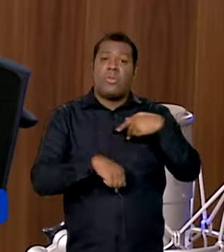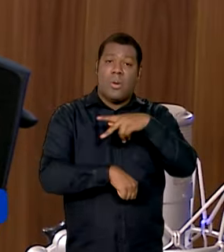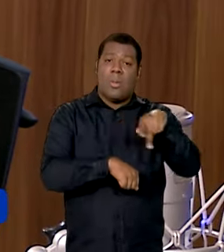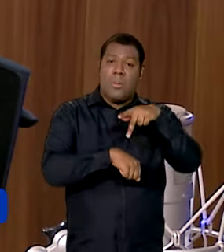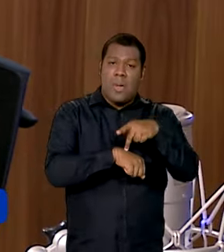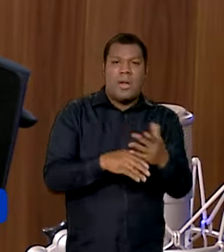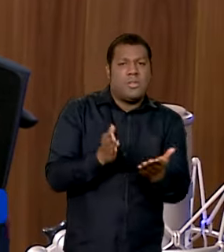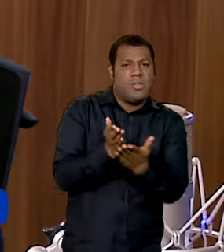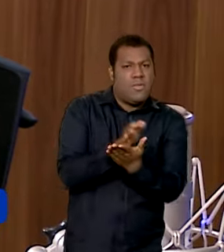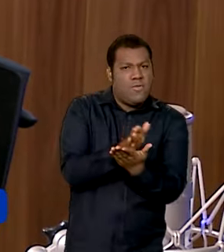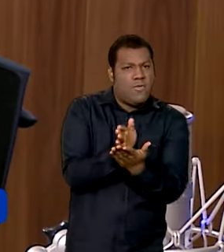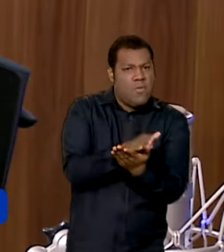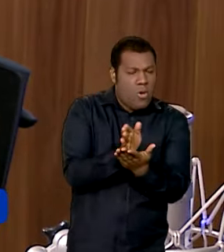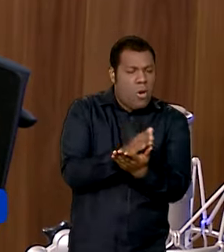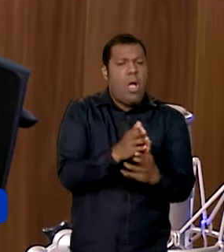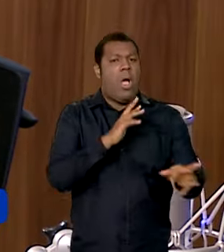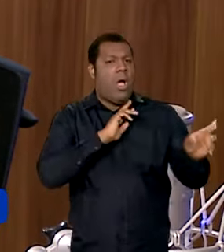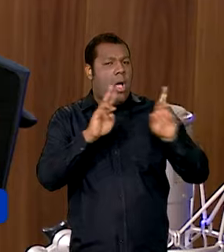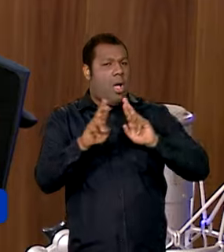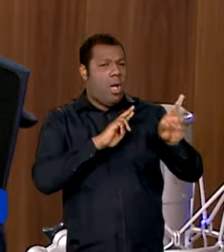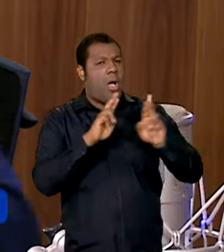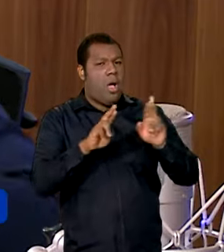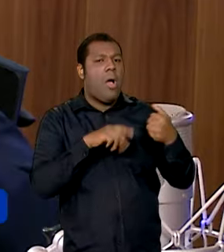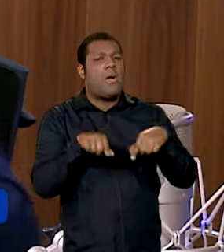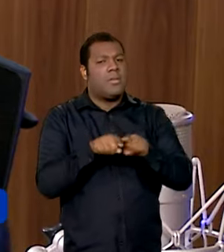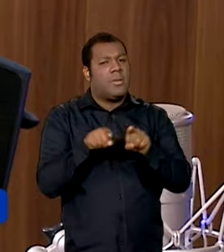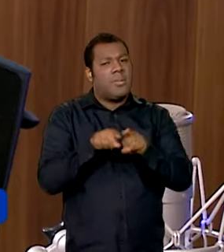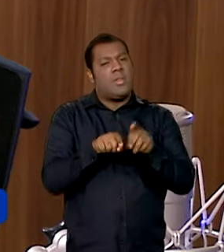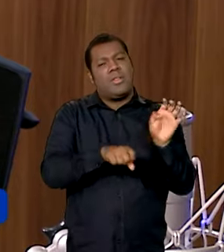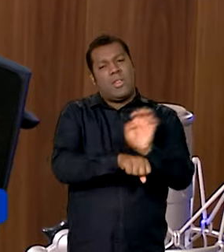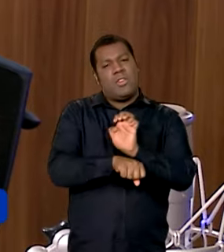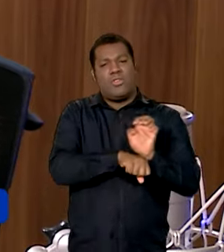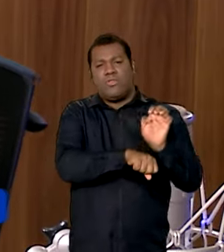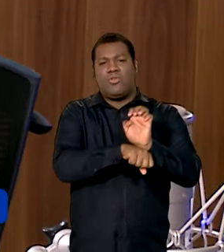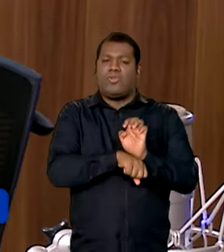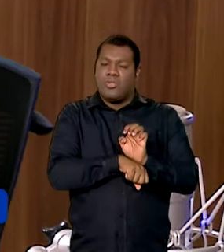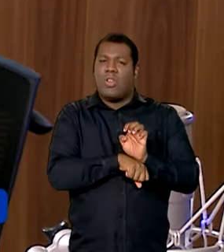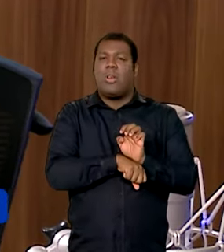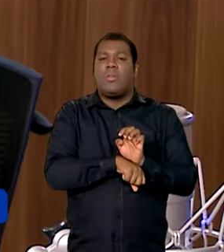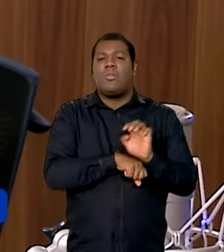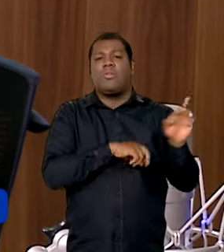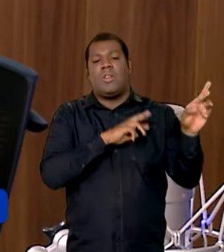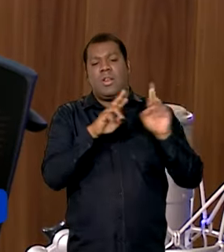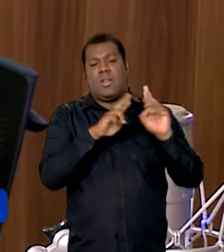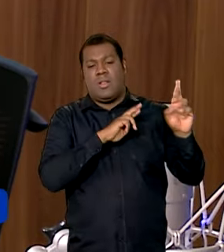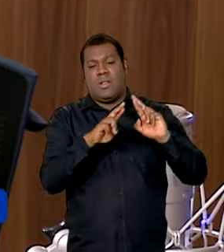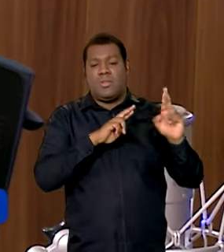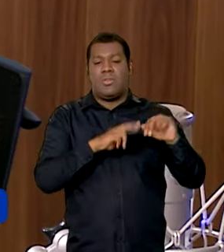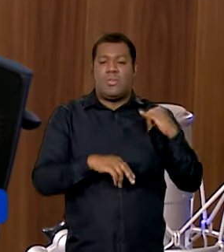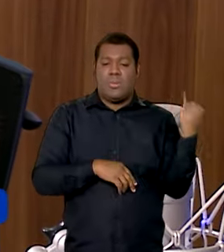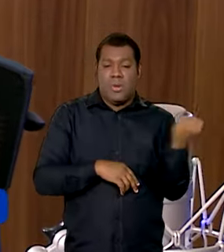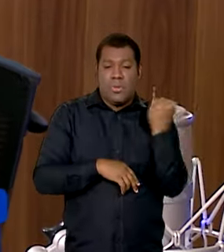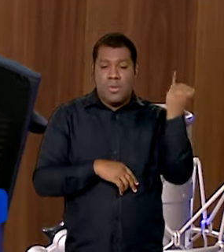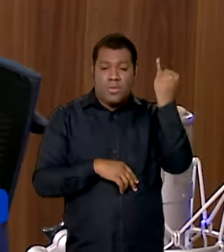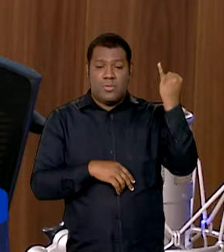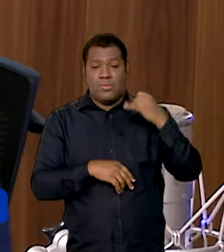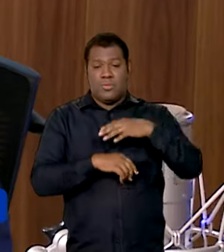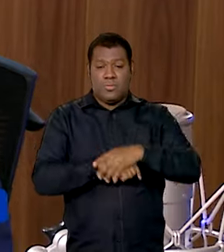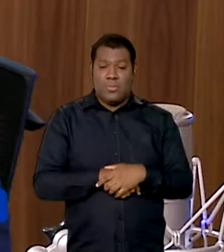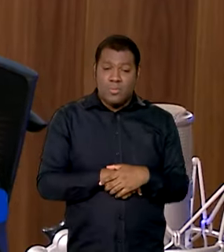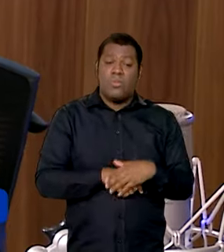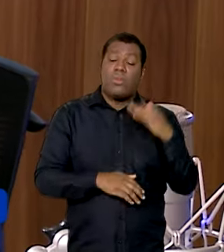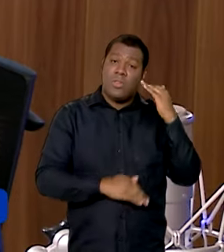também os estados por onde essa relação de infraestrutura está acontecendo Então essa é a lógica do desenvolvimento